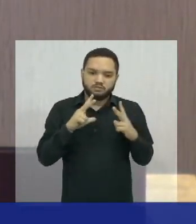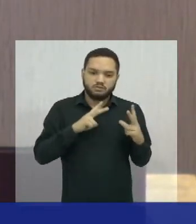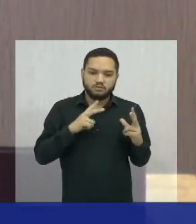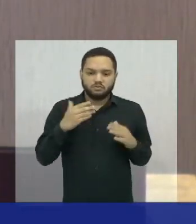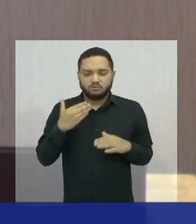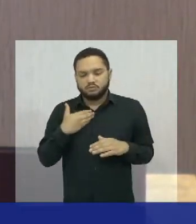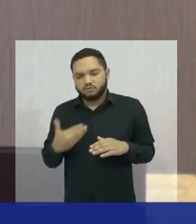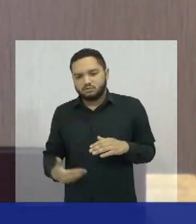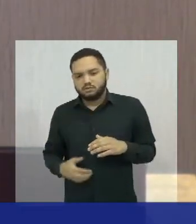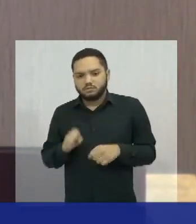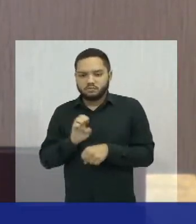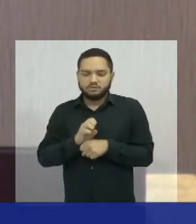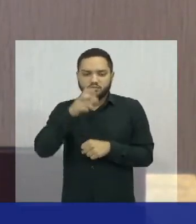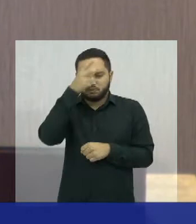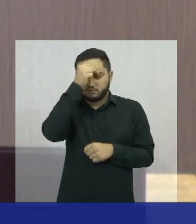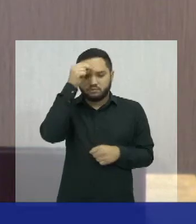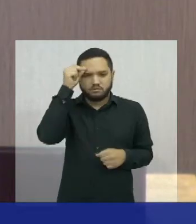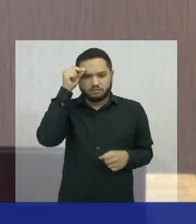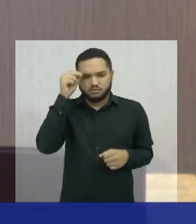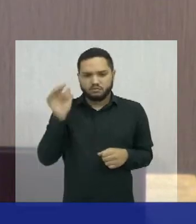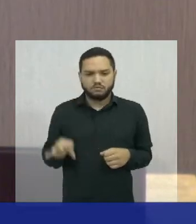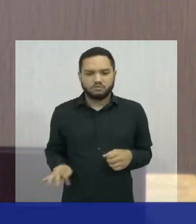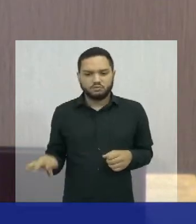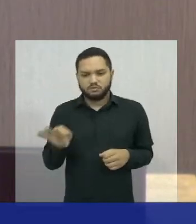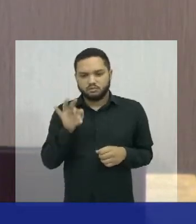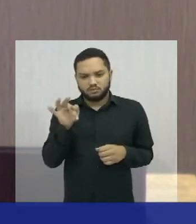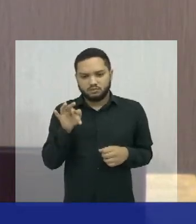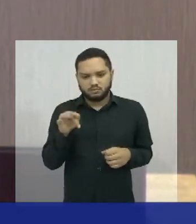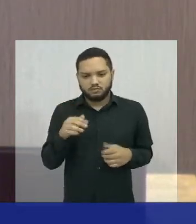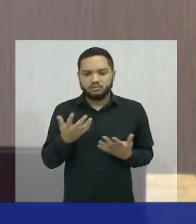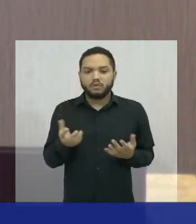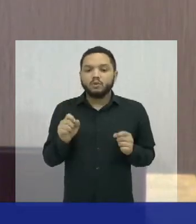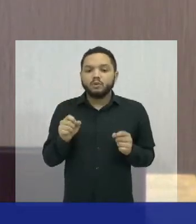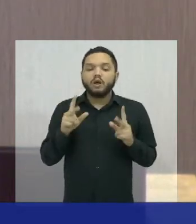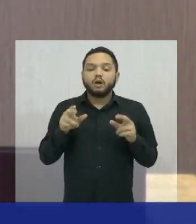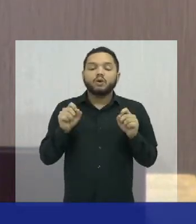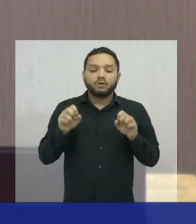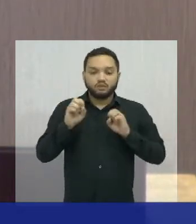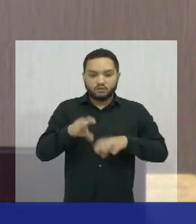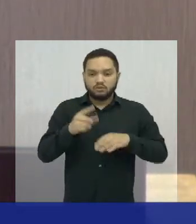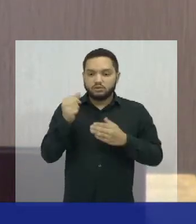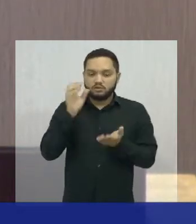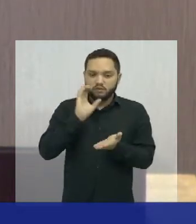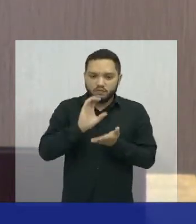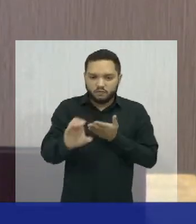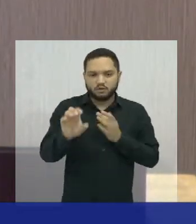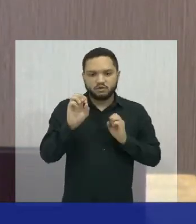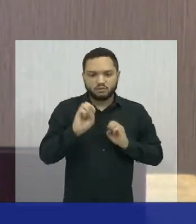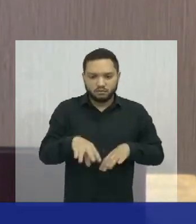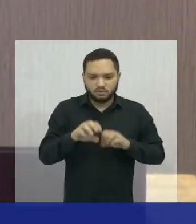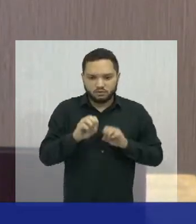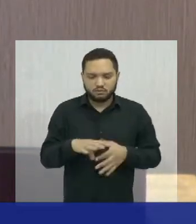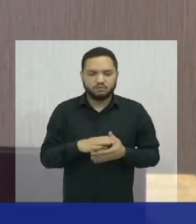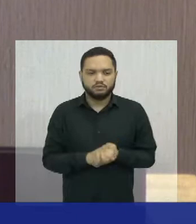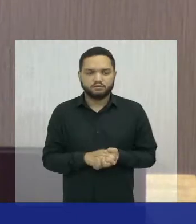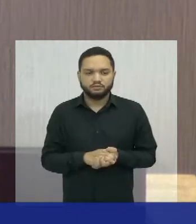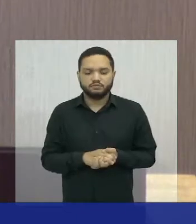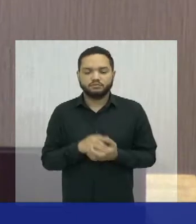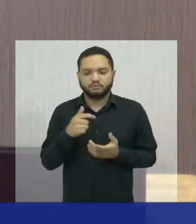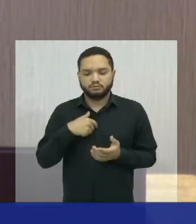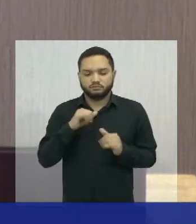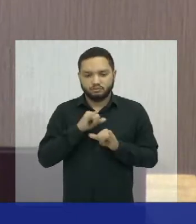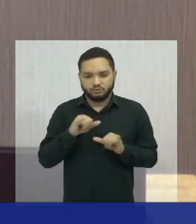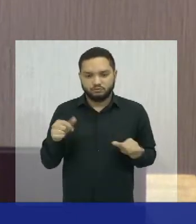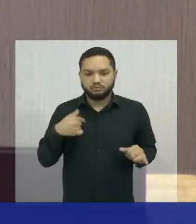ou estadual, municipal, federal? É educação, gente. Nós estamos investindo na educação. E digo um detalhe, nós